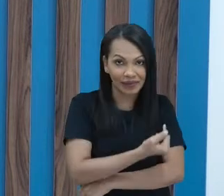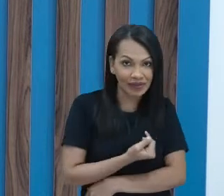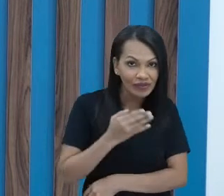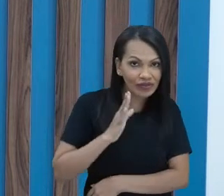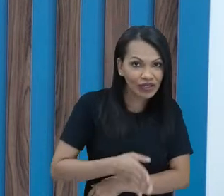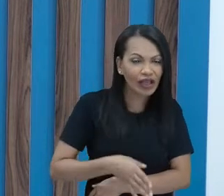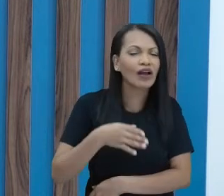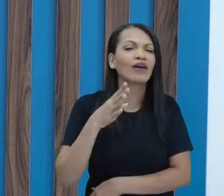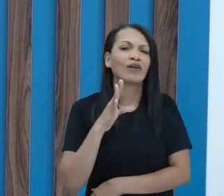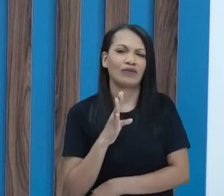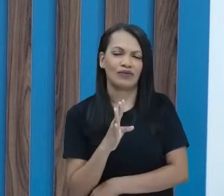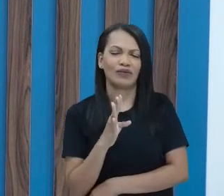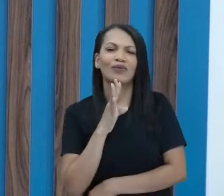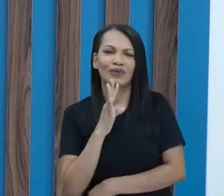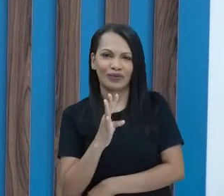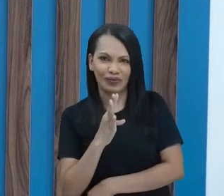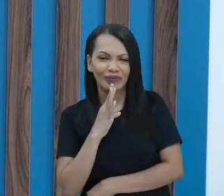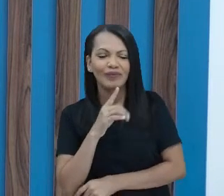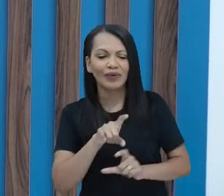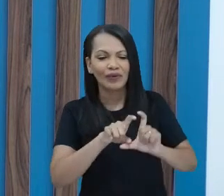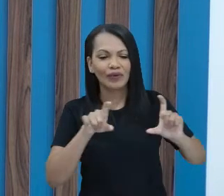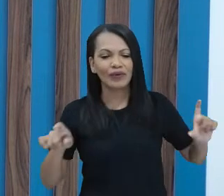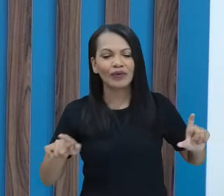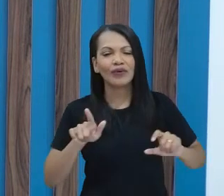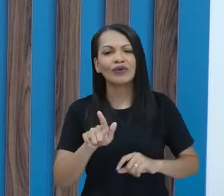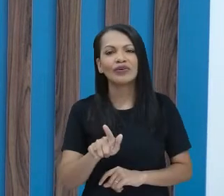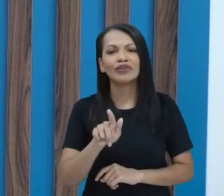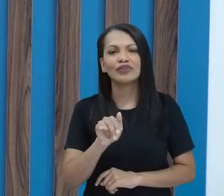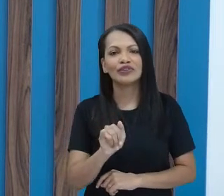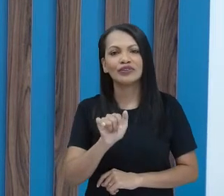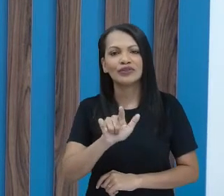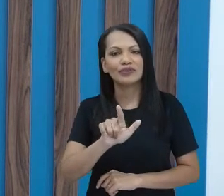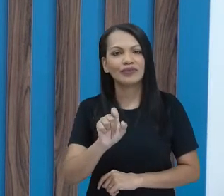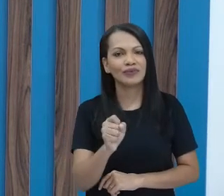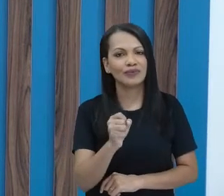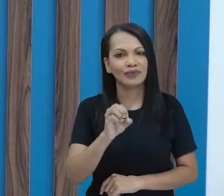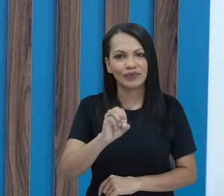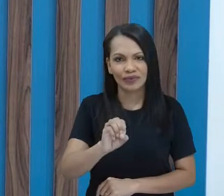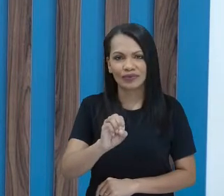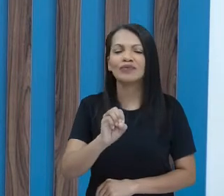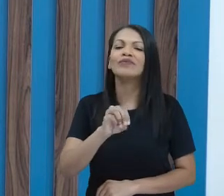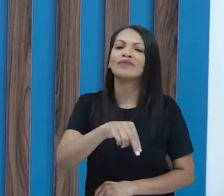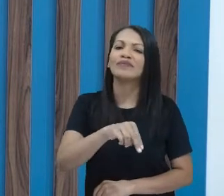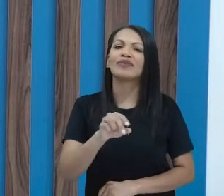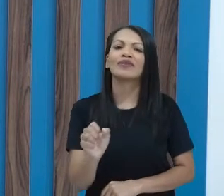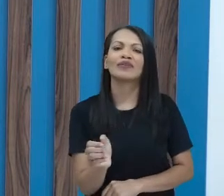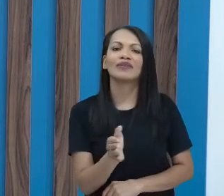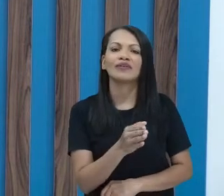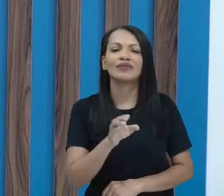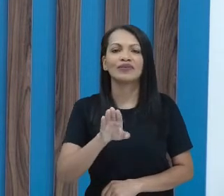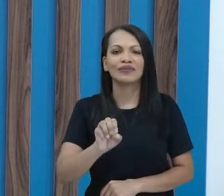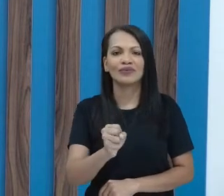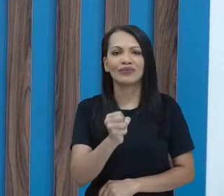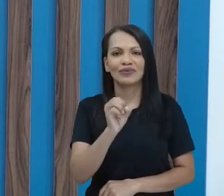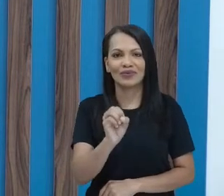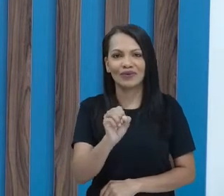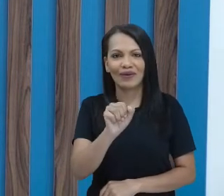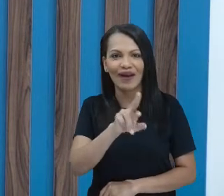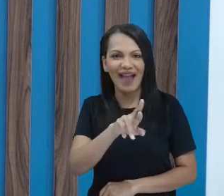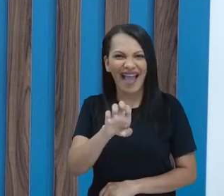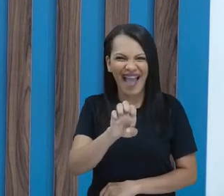me conhece, né? Passar o nome do garoto aqui na tela, professor Gilson Soares, né? Ah, todo mundo agora já faz o